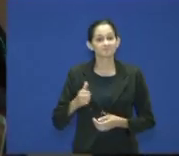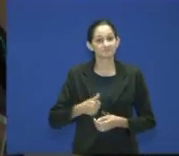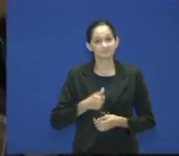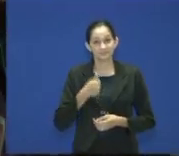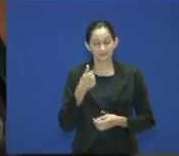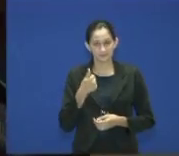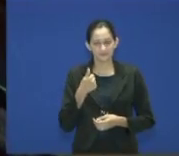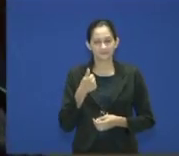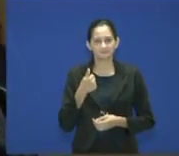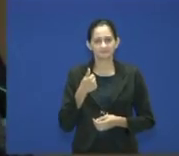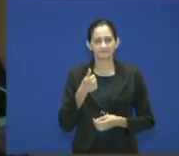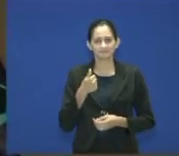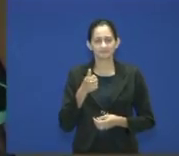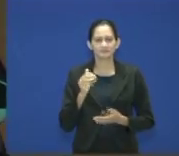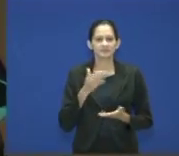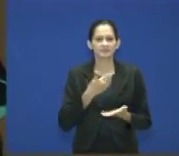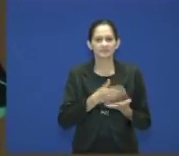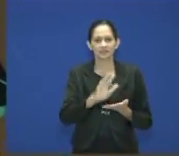Primeiramente, fora Temer.